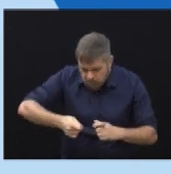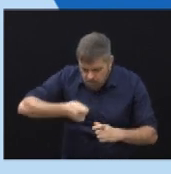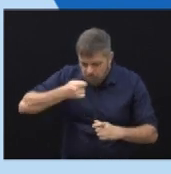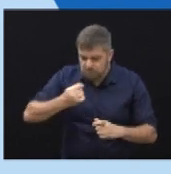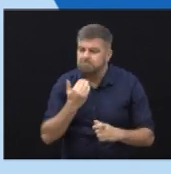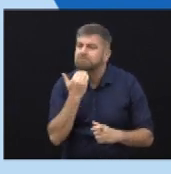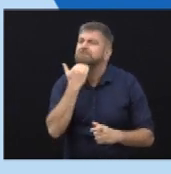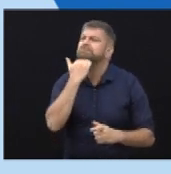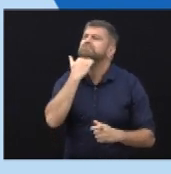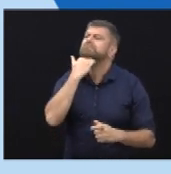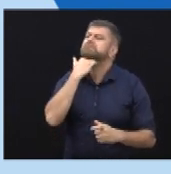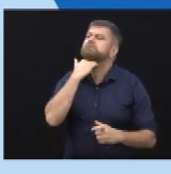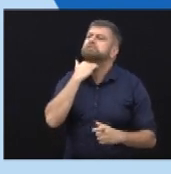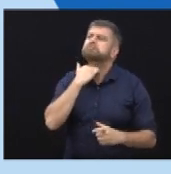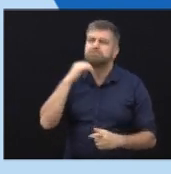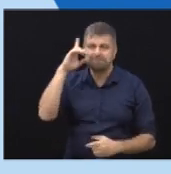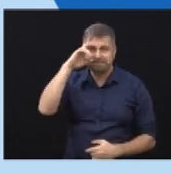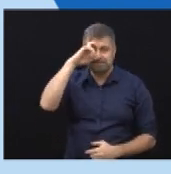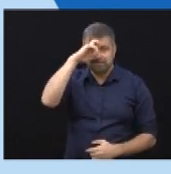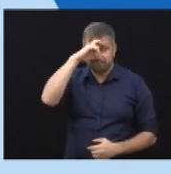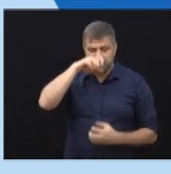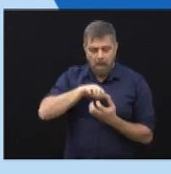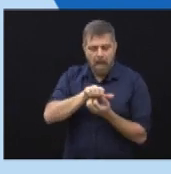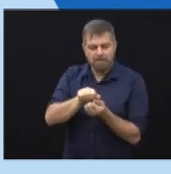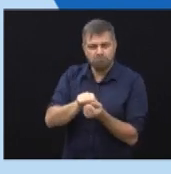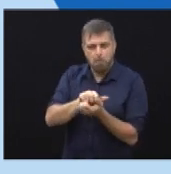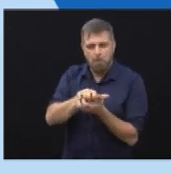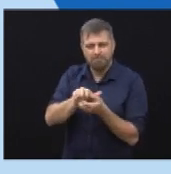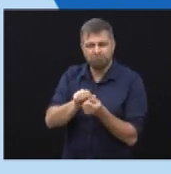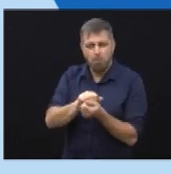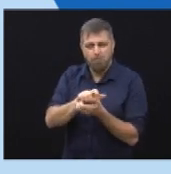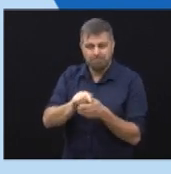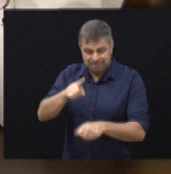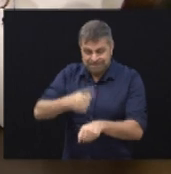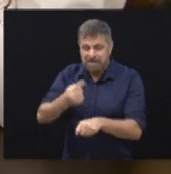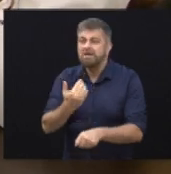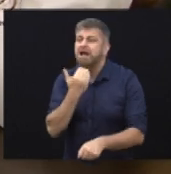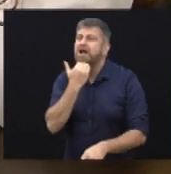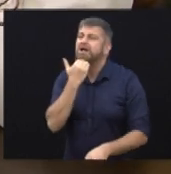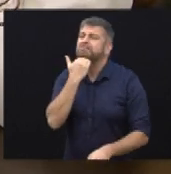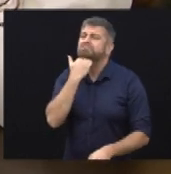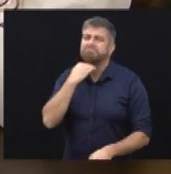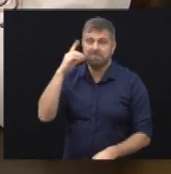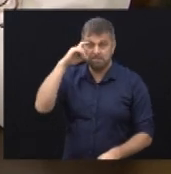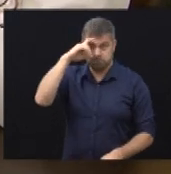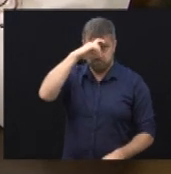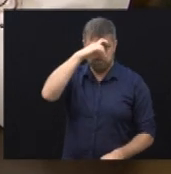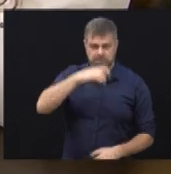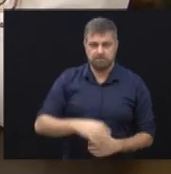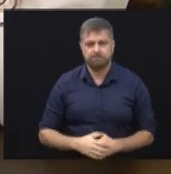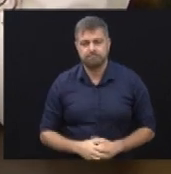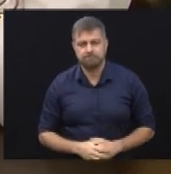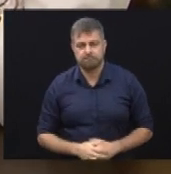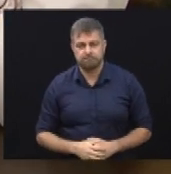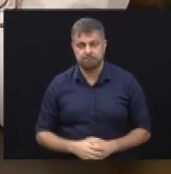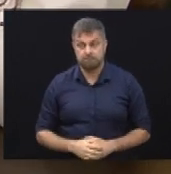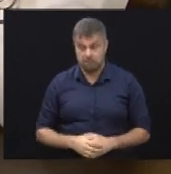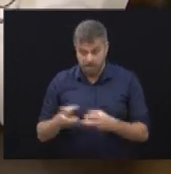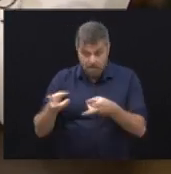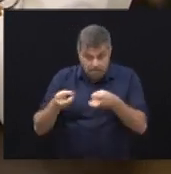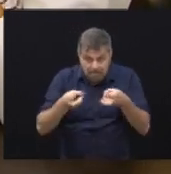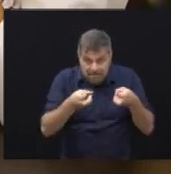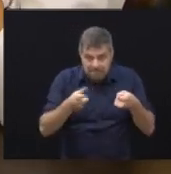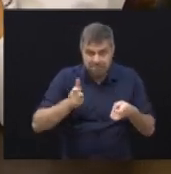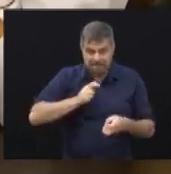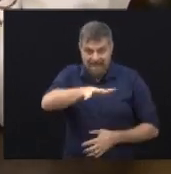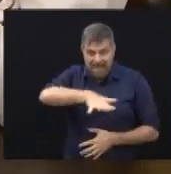é a dificuldade de deglutição, mastigação, qualquer dificuldade que a gente tem na hora de engolir, tá? Então, para você ver, assim,